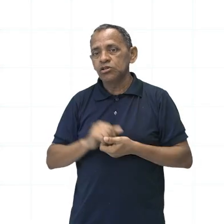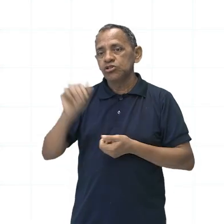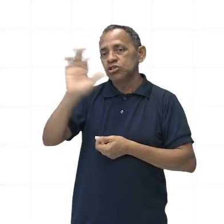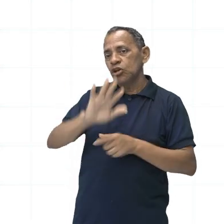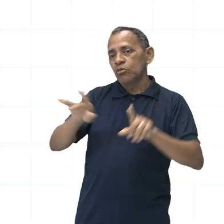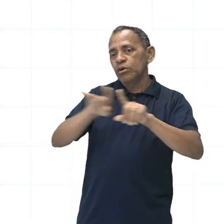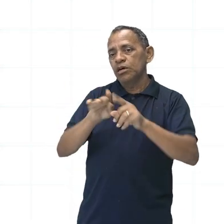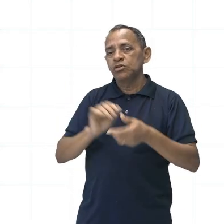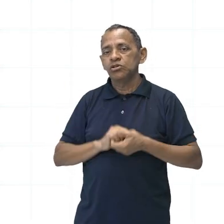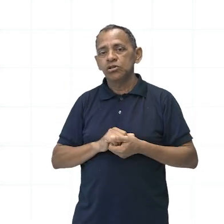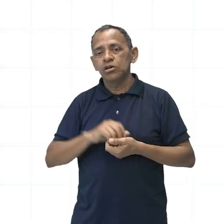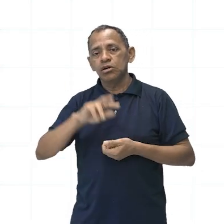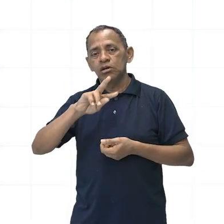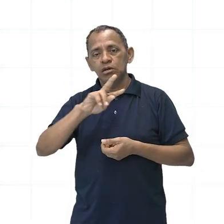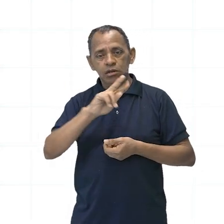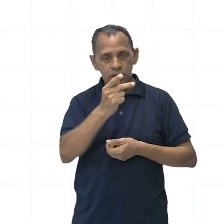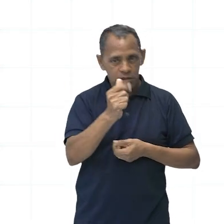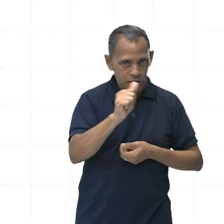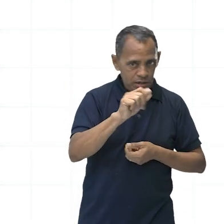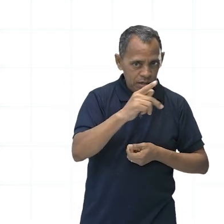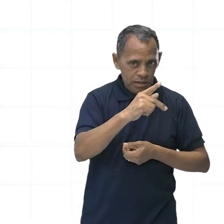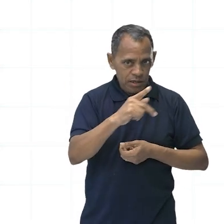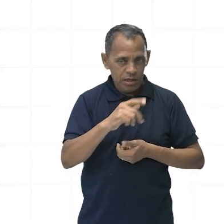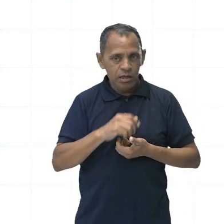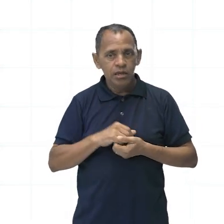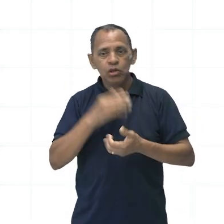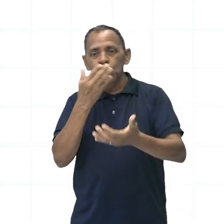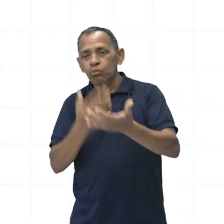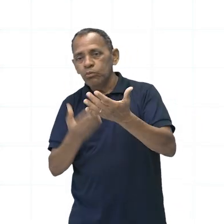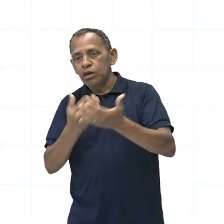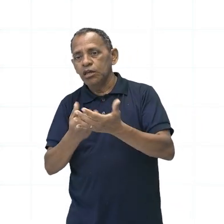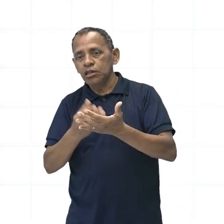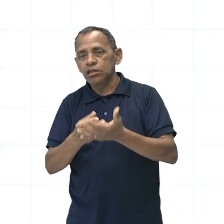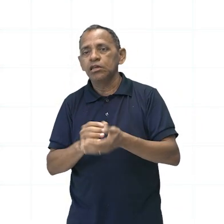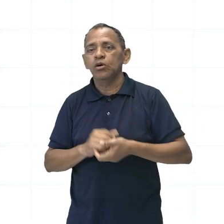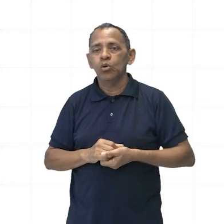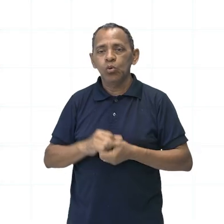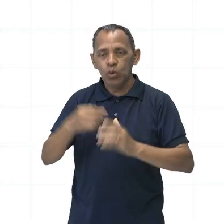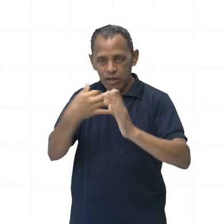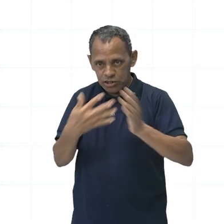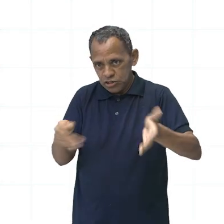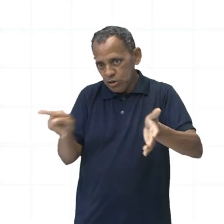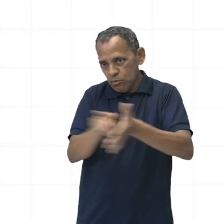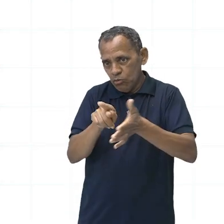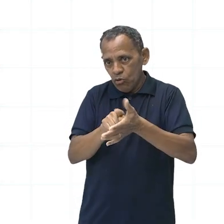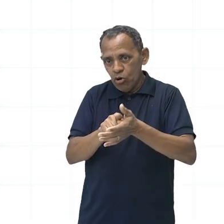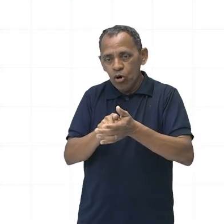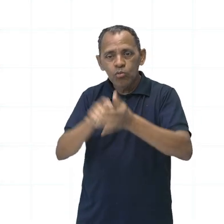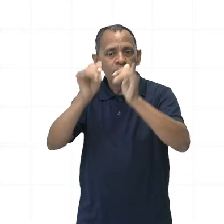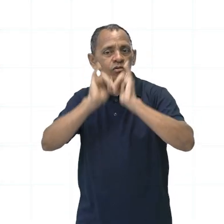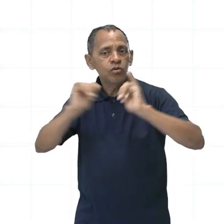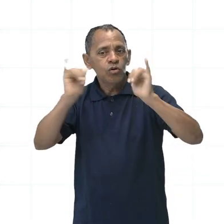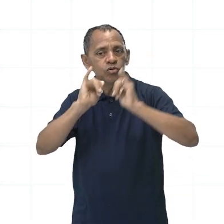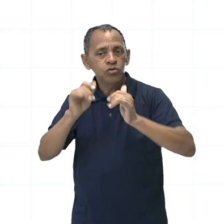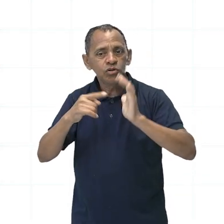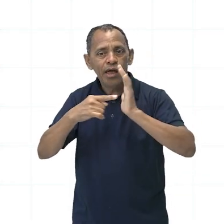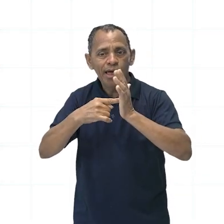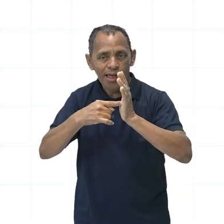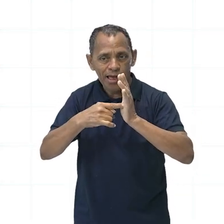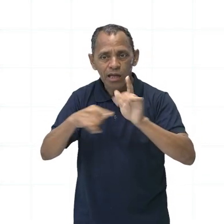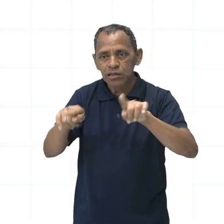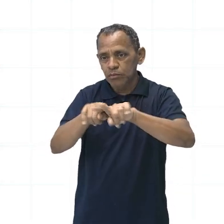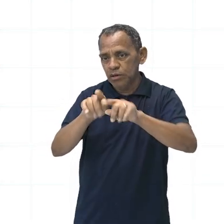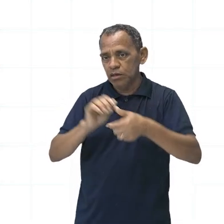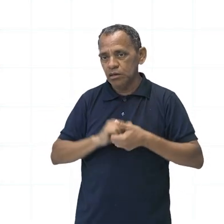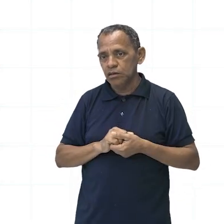rap não perdeu sua essência de denunciar as injustiças vividas pelos